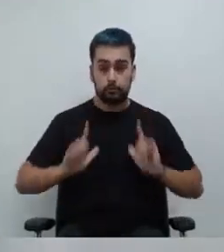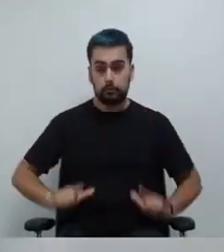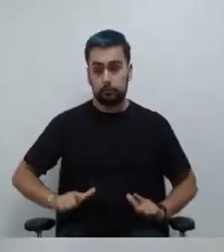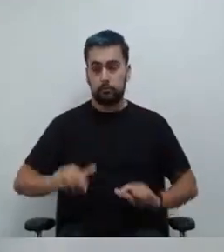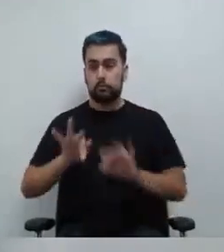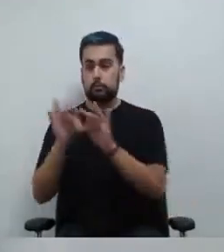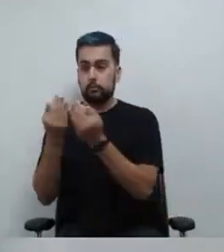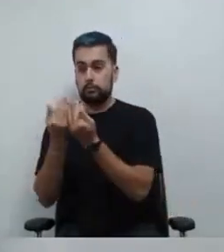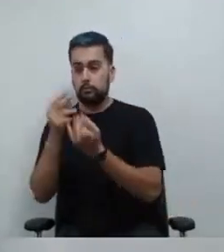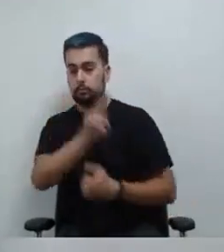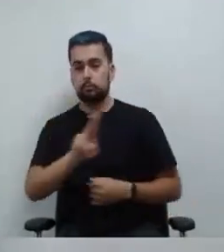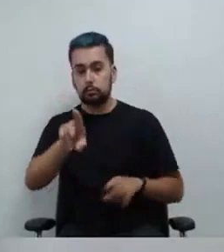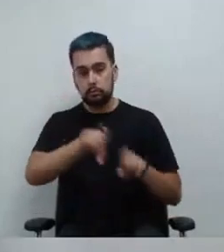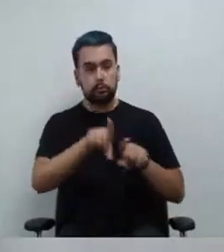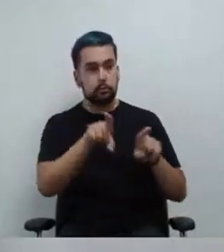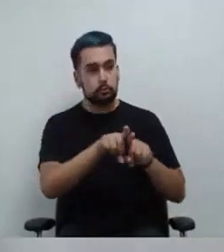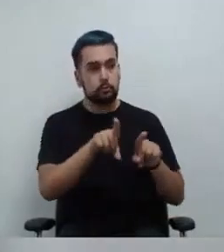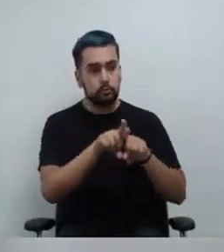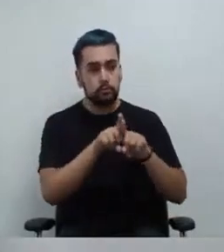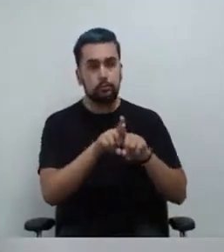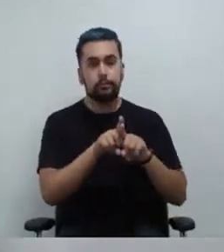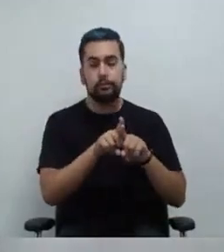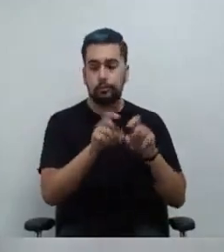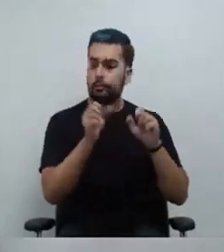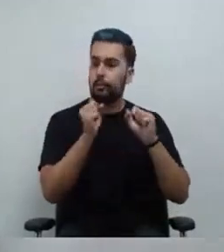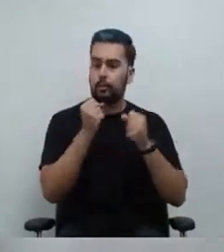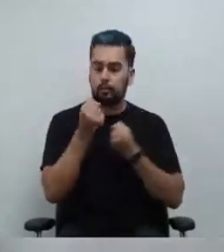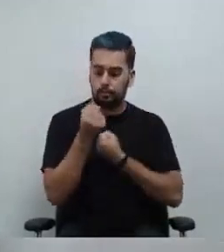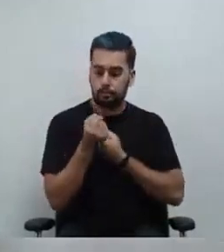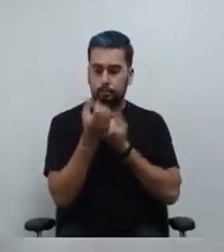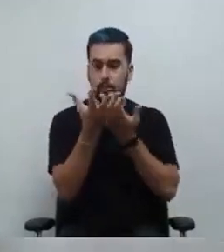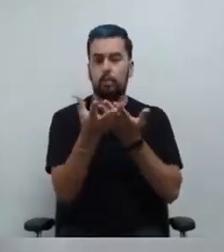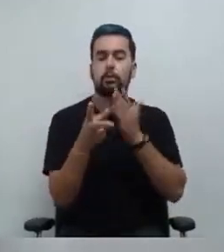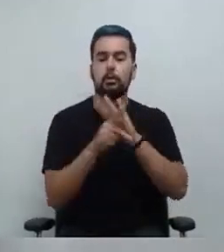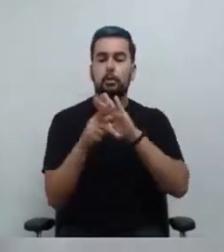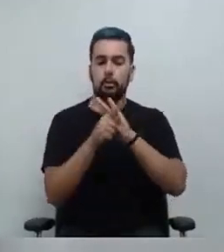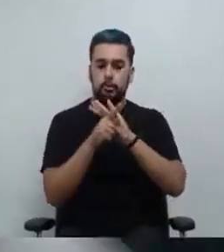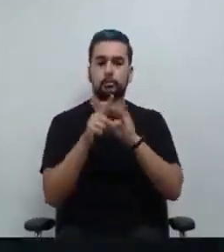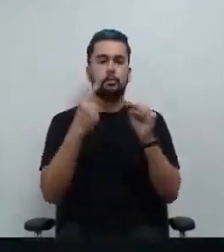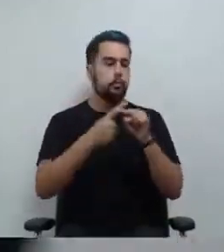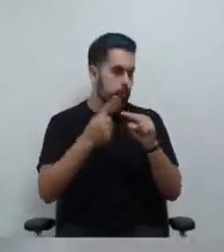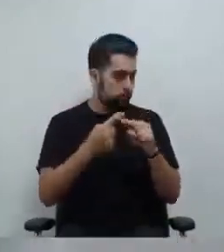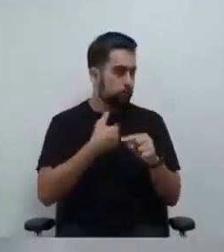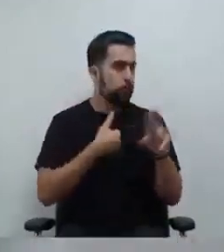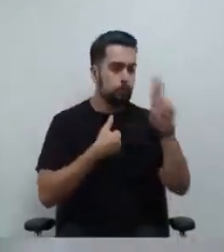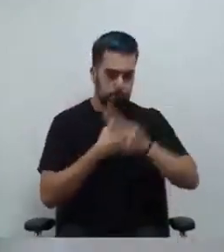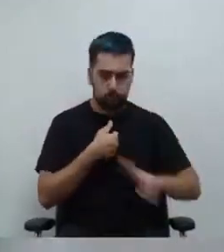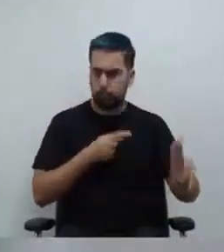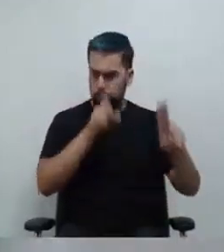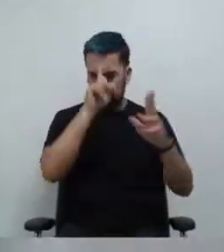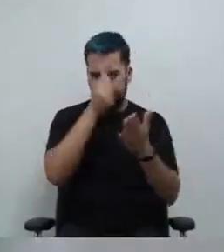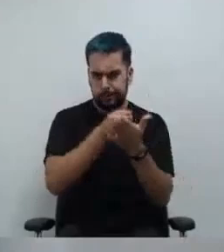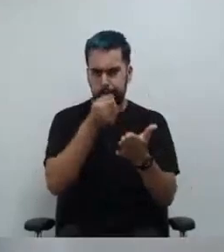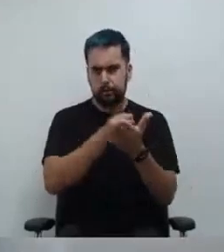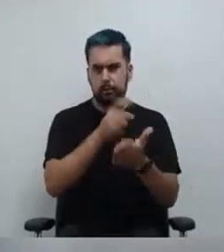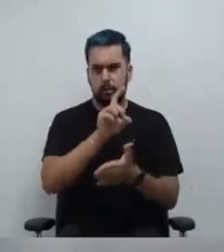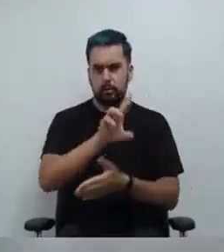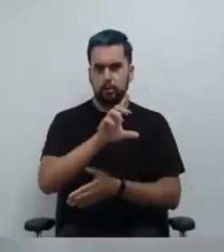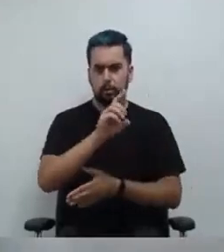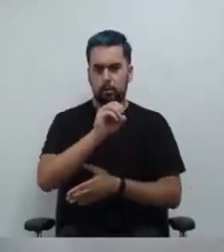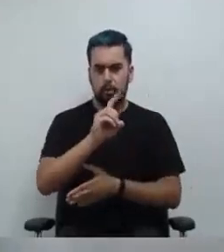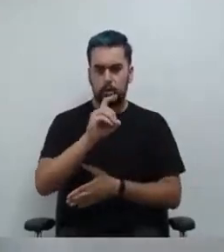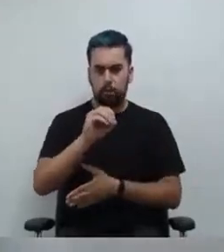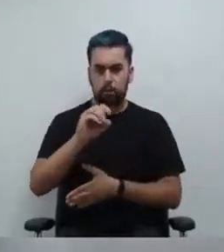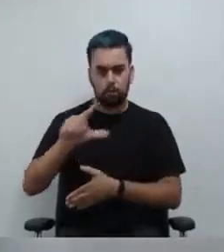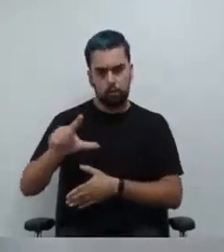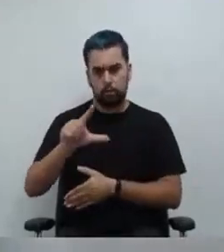usuário da aplicação, e estresso a aplicação, porque eu uso com muita intensidade não apenas o DOL, mas também as